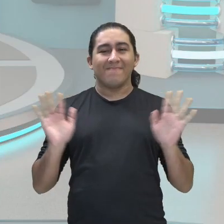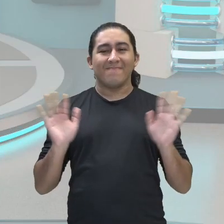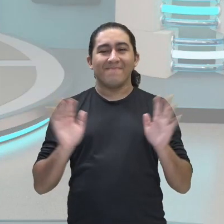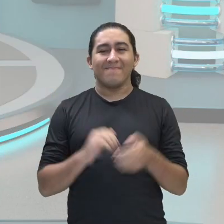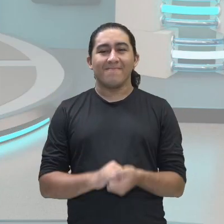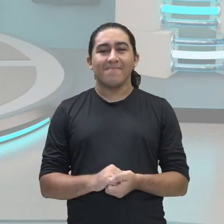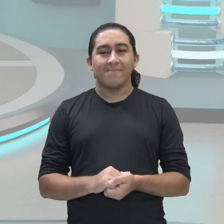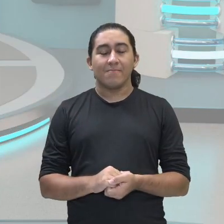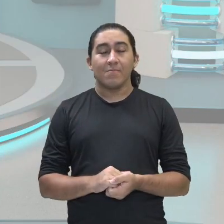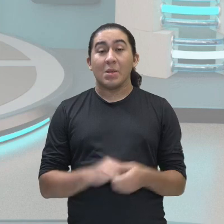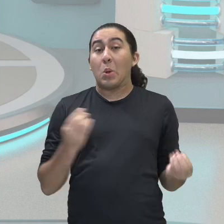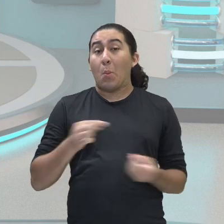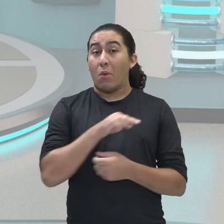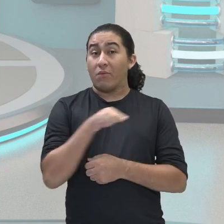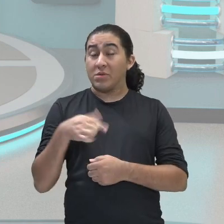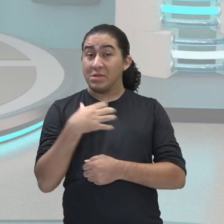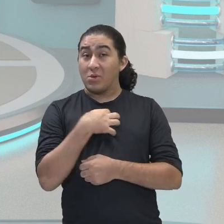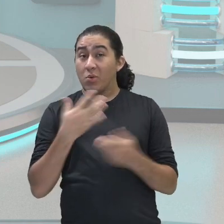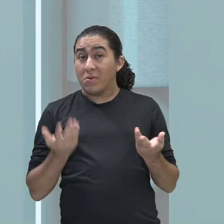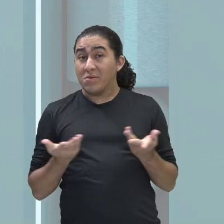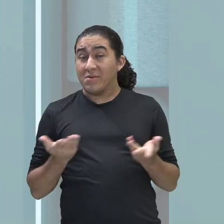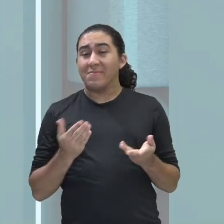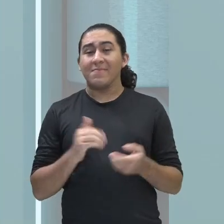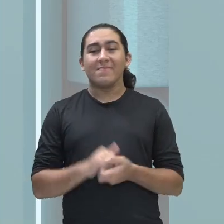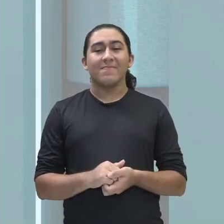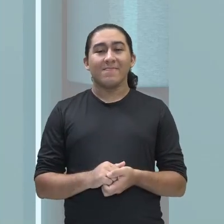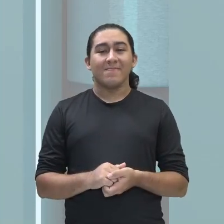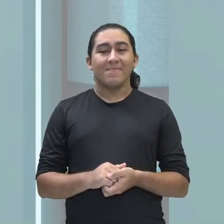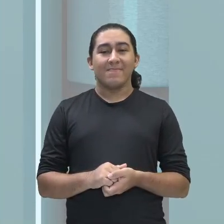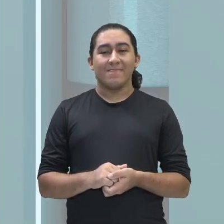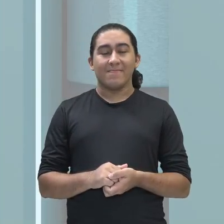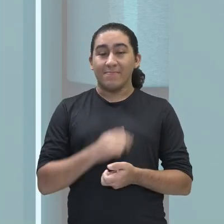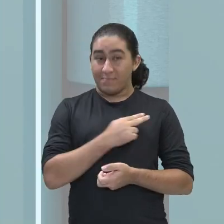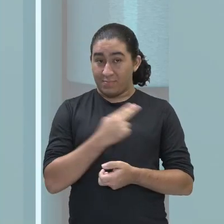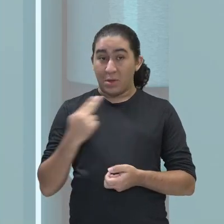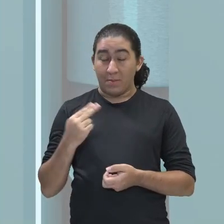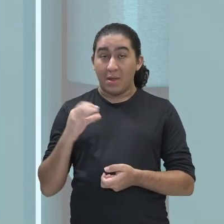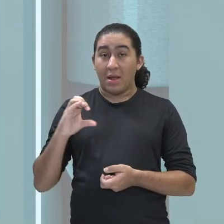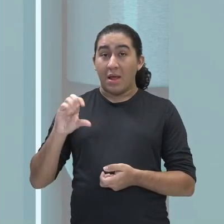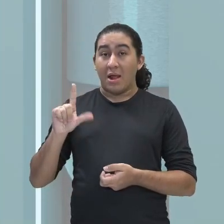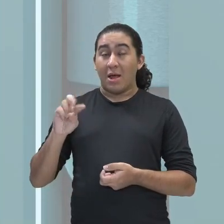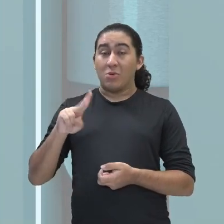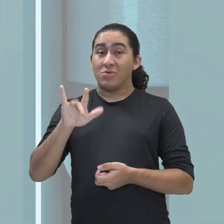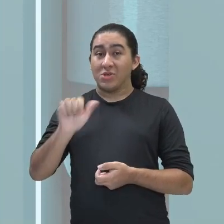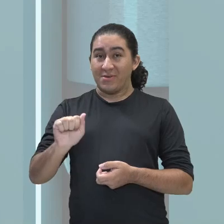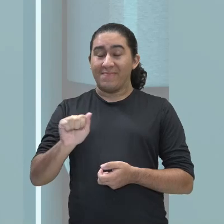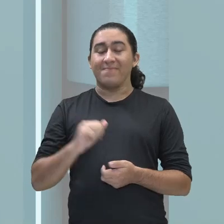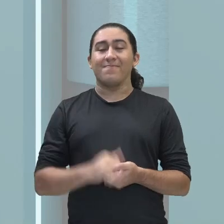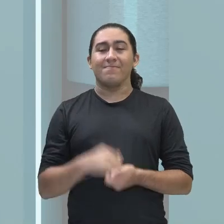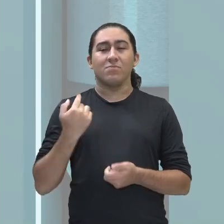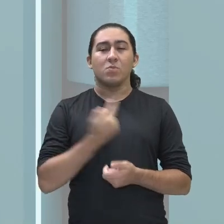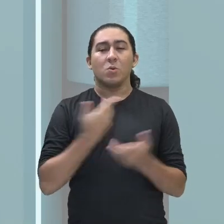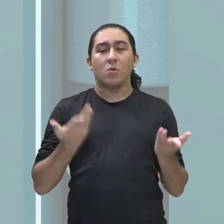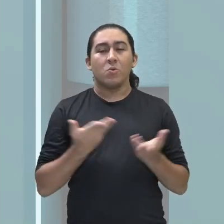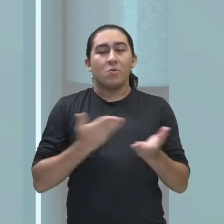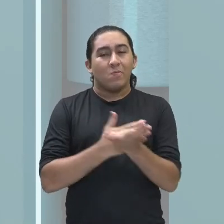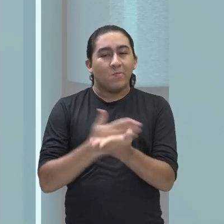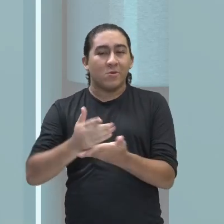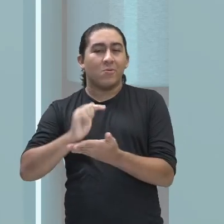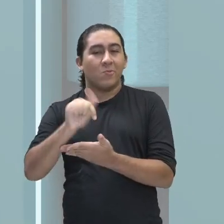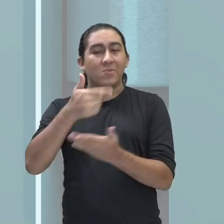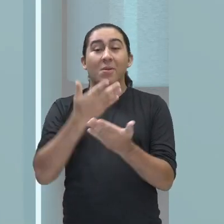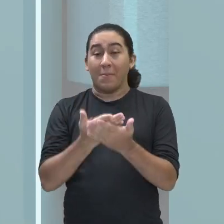Howdy! Como estão todos hoje? Here's Teacher Cláudia Borges. Nós vamos dar início a mais uma